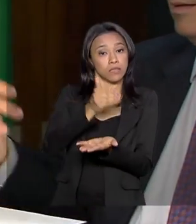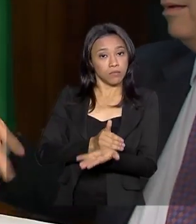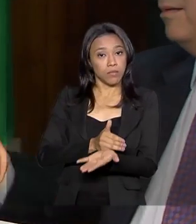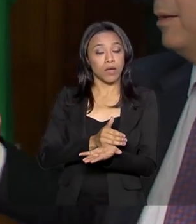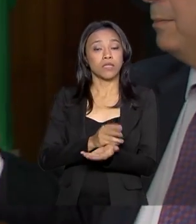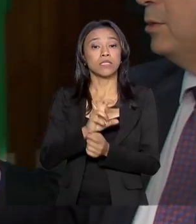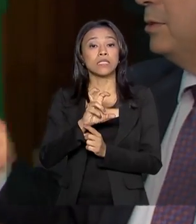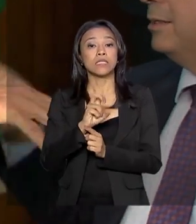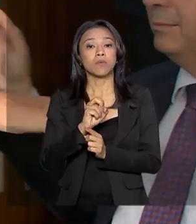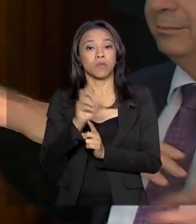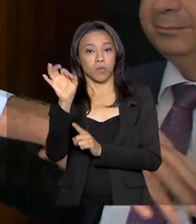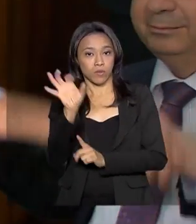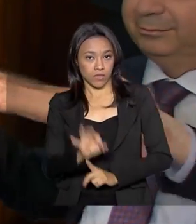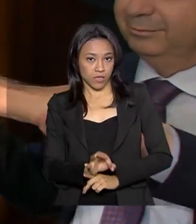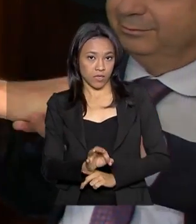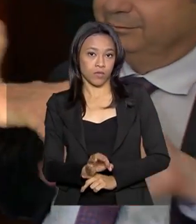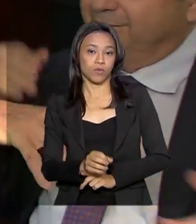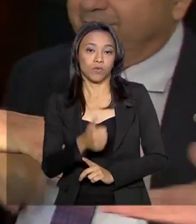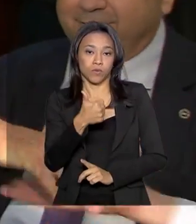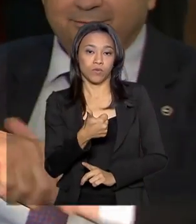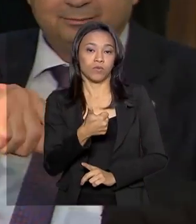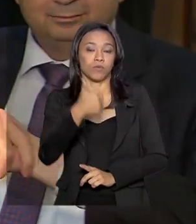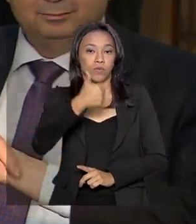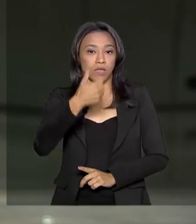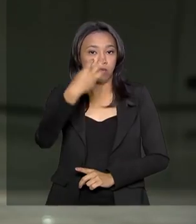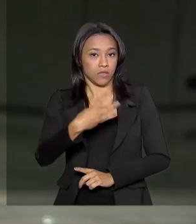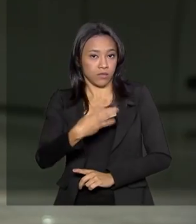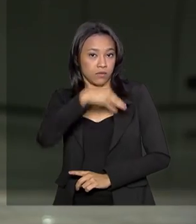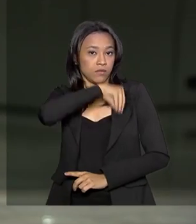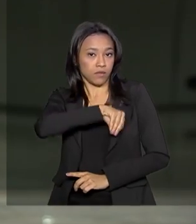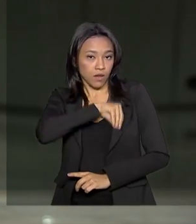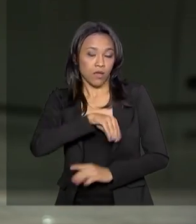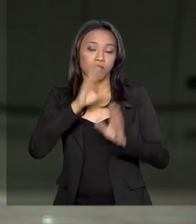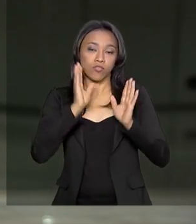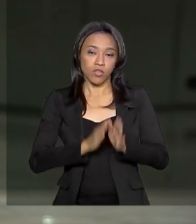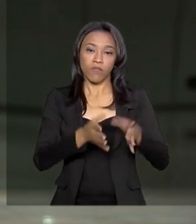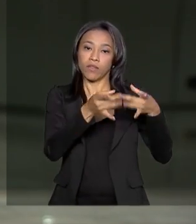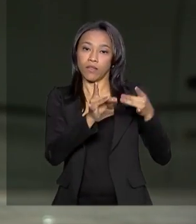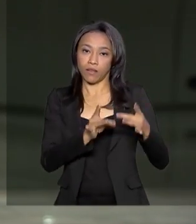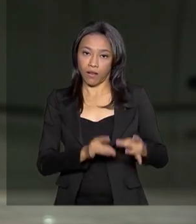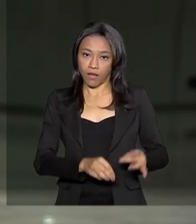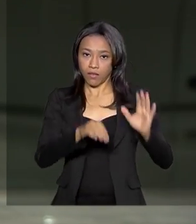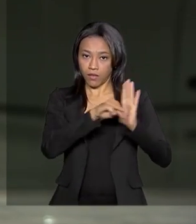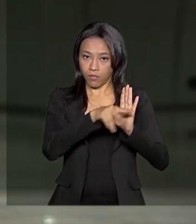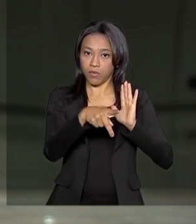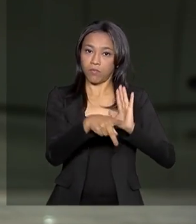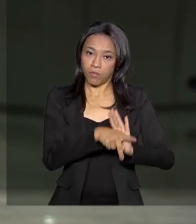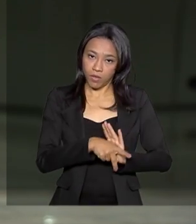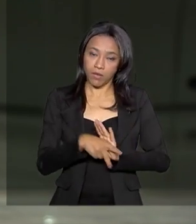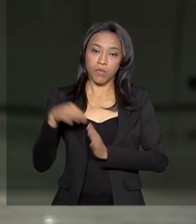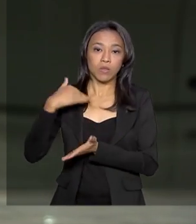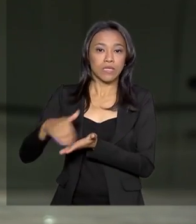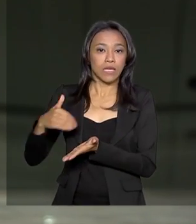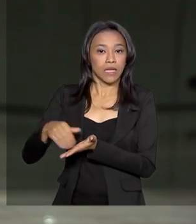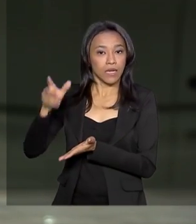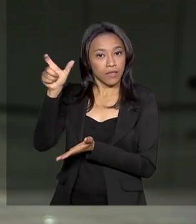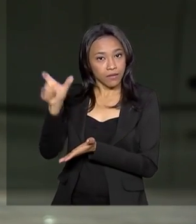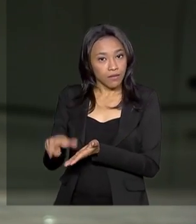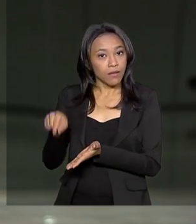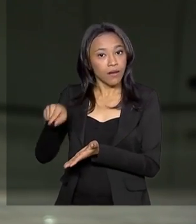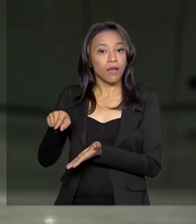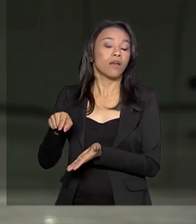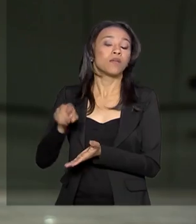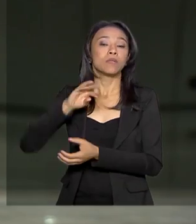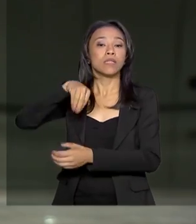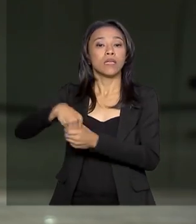de 50% dos benefícios. A medida foi detalhada pelo secretário de Previdência e Trabalho do Ministério da